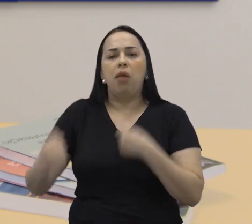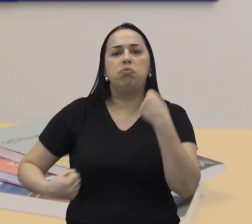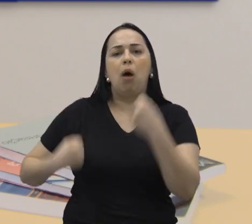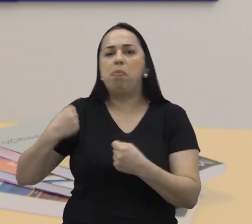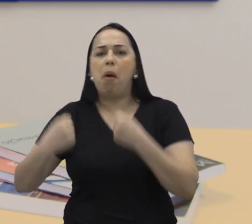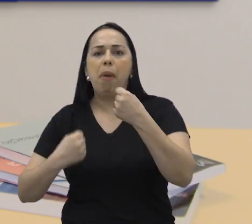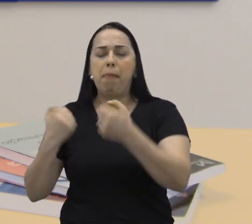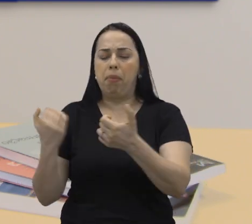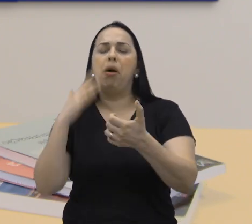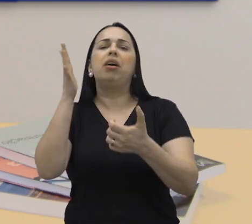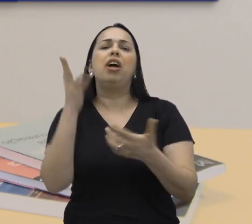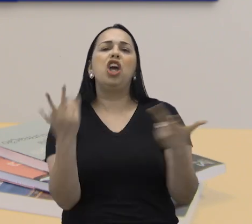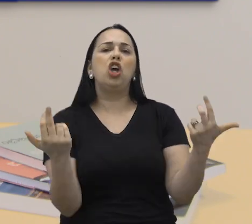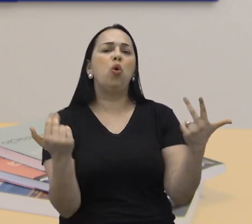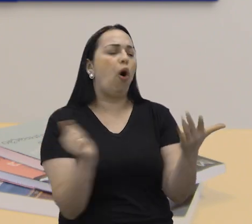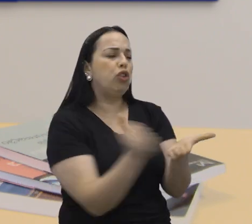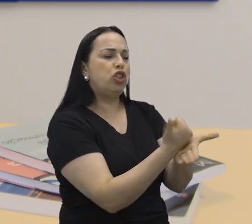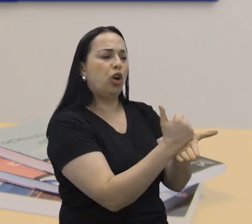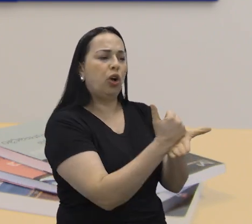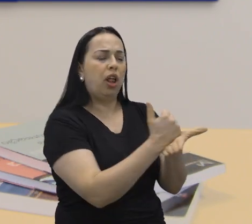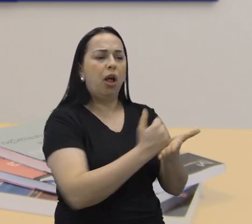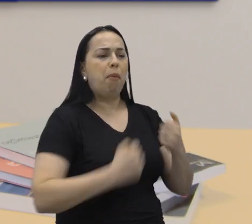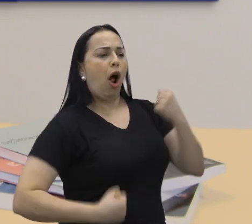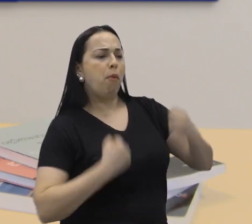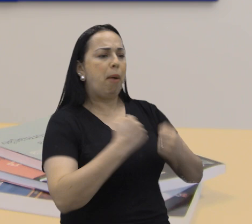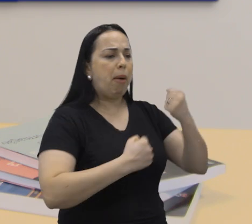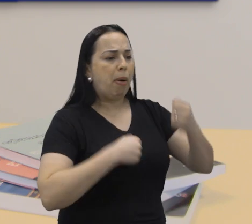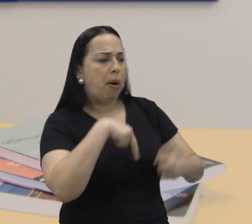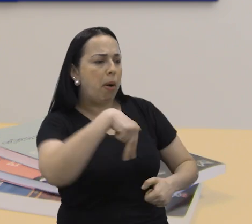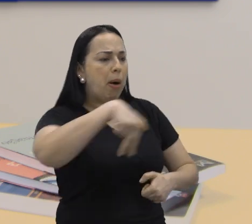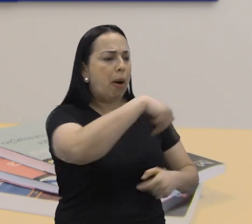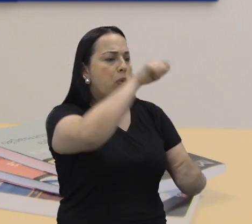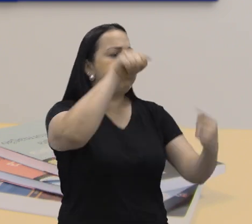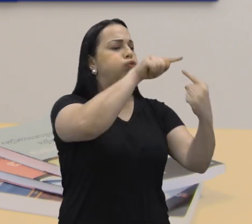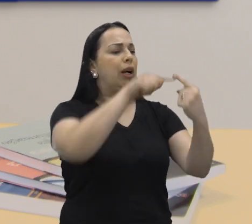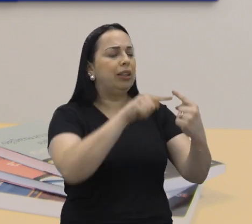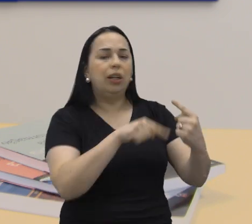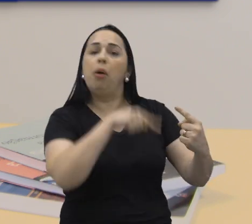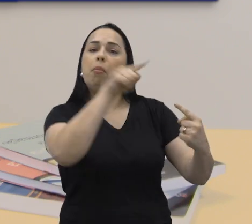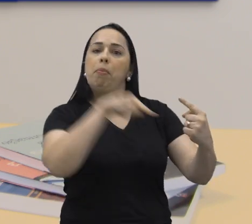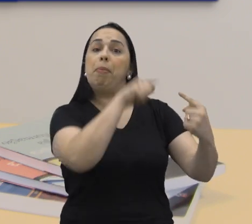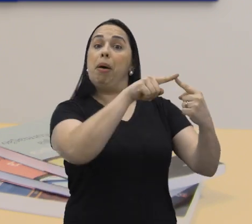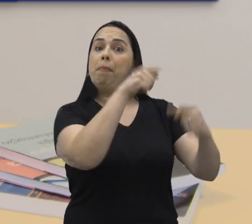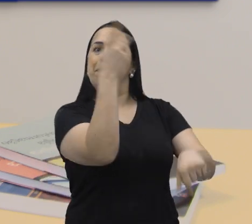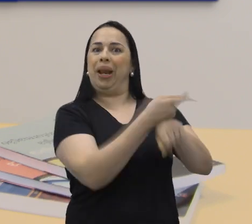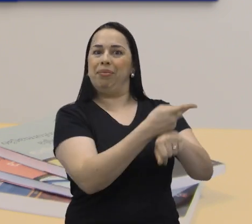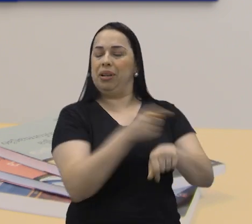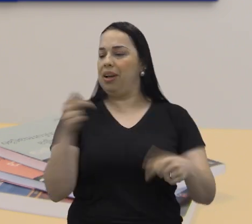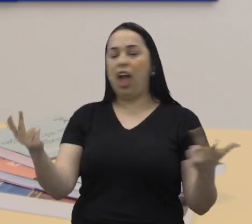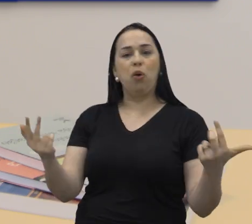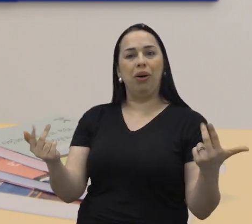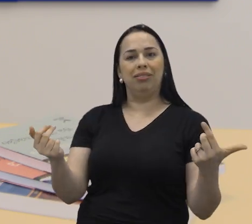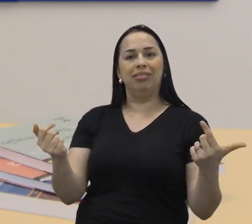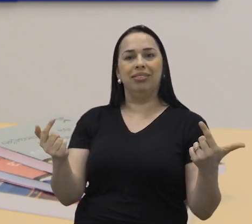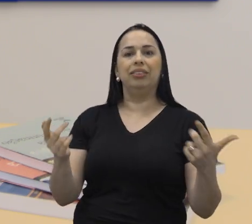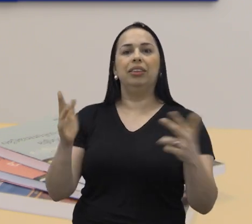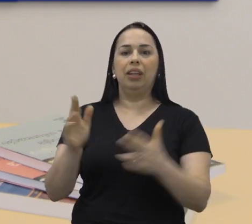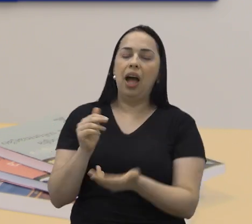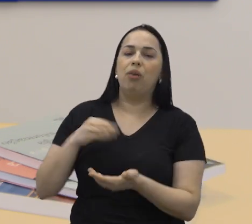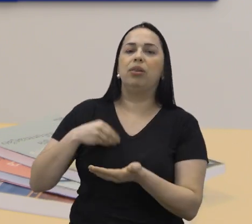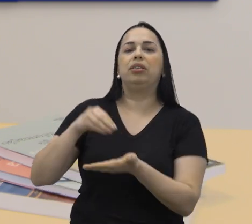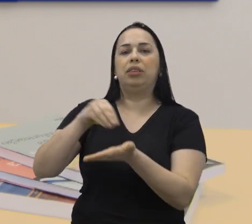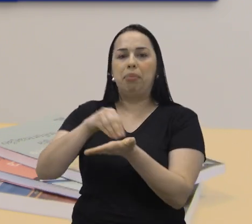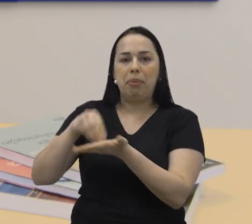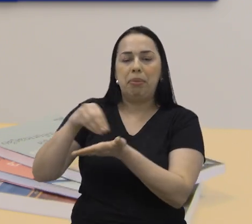uma corrida, parecido com aquela história do jogo da vida que acho que muita gente jogou. É um conceito de gestão, é uma maneira de